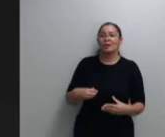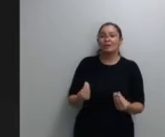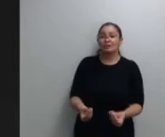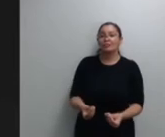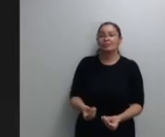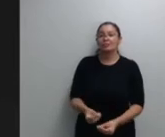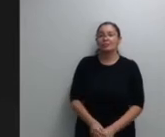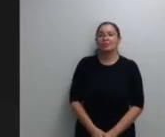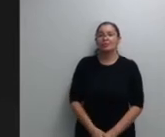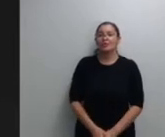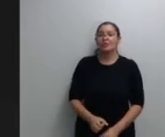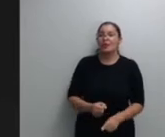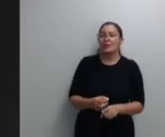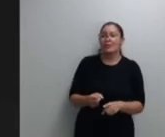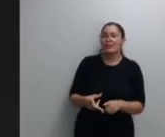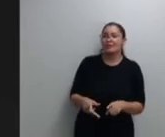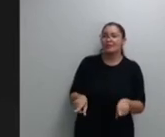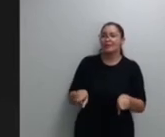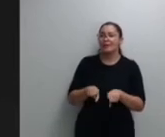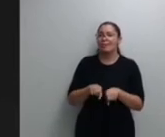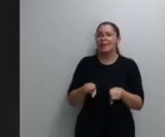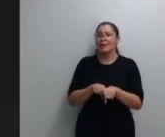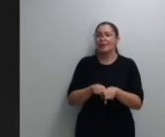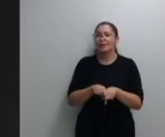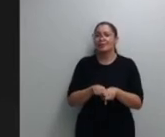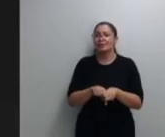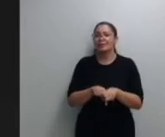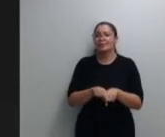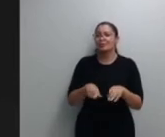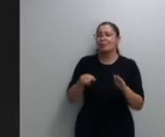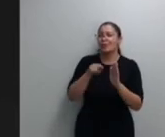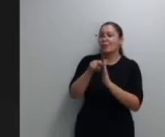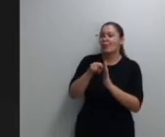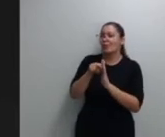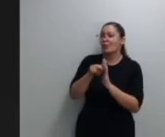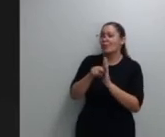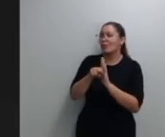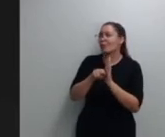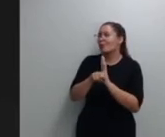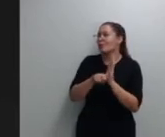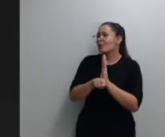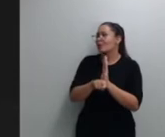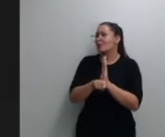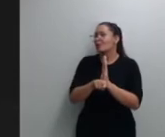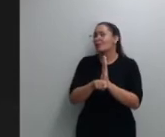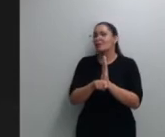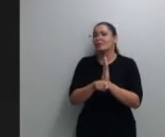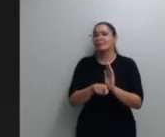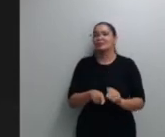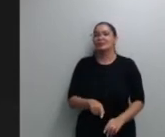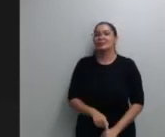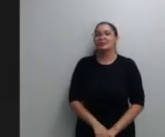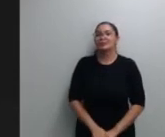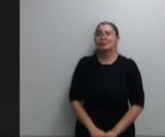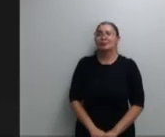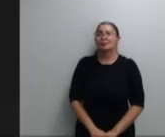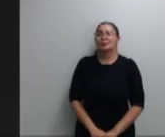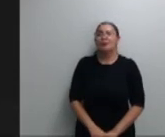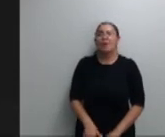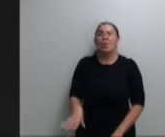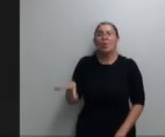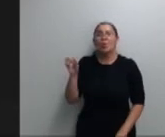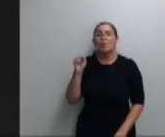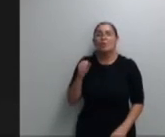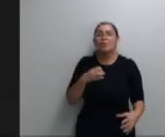e havendo a previsão de que compete a comissão examinadora a solução dos casos omissos ou duvidosos contidos no instrumento